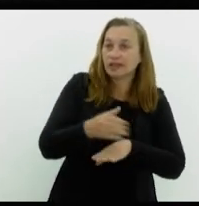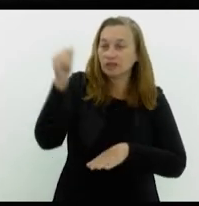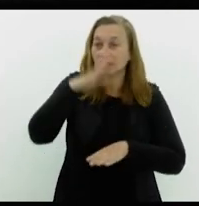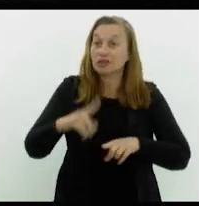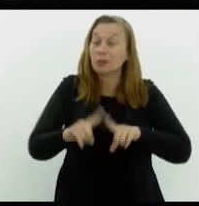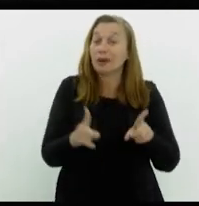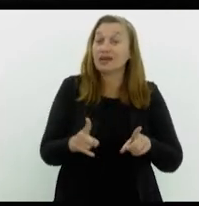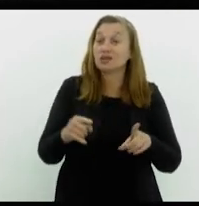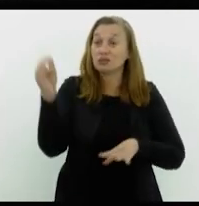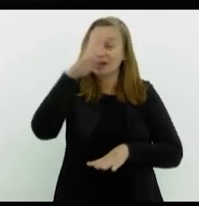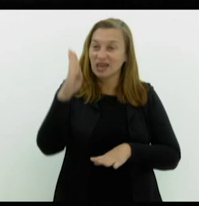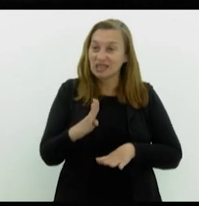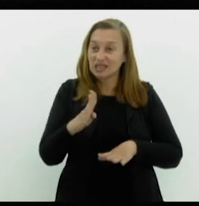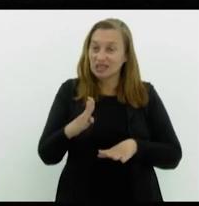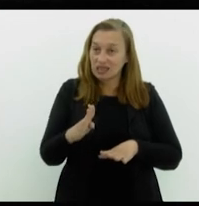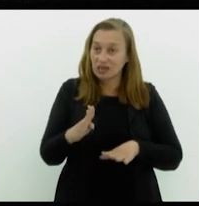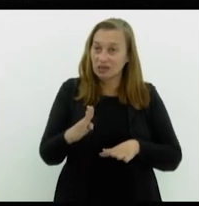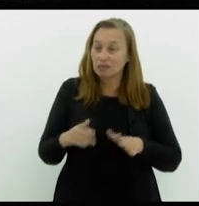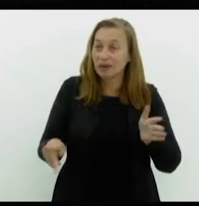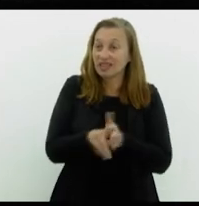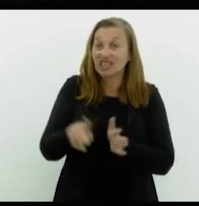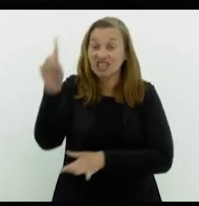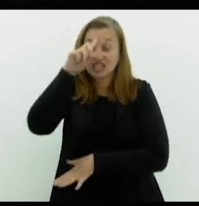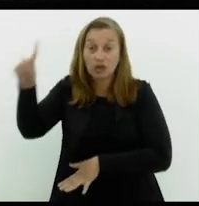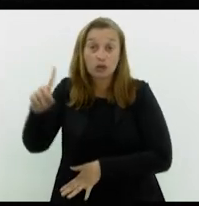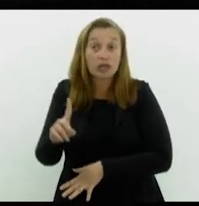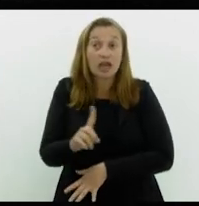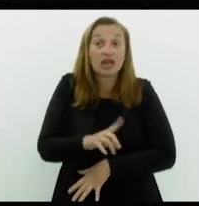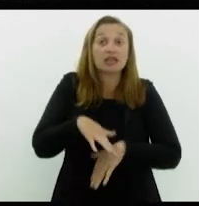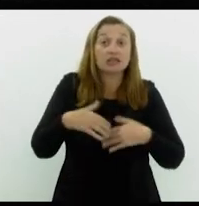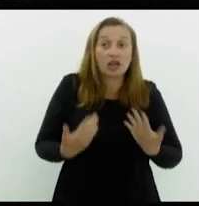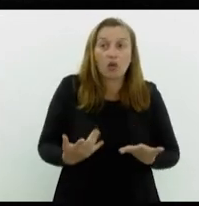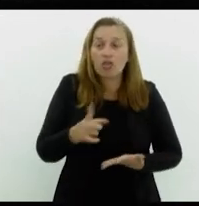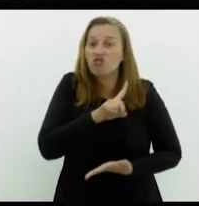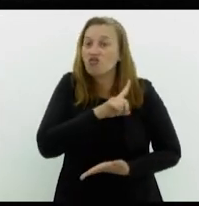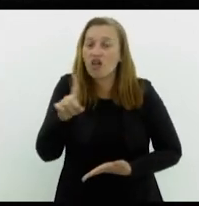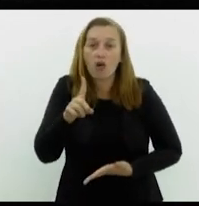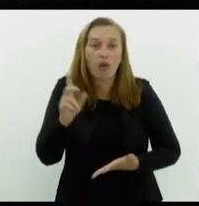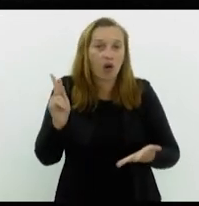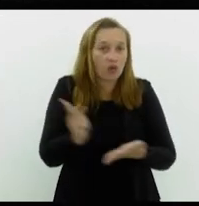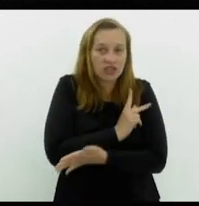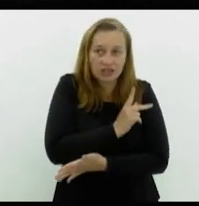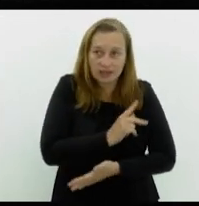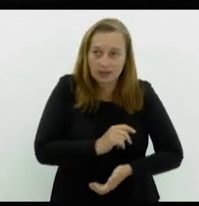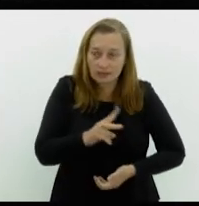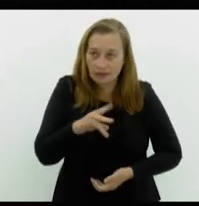é um país levantado por Deus. E isso não vai acontecer.